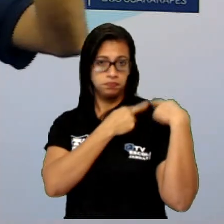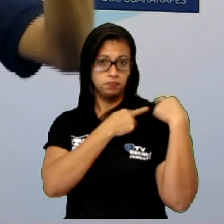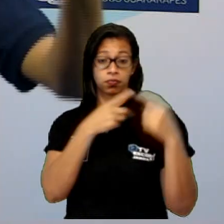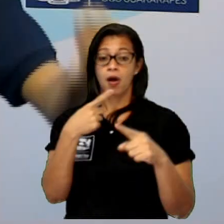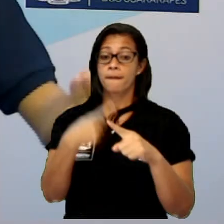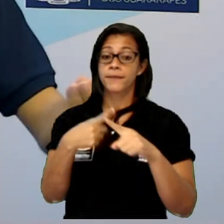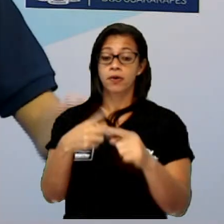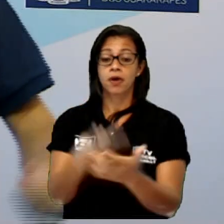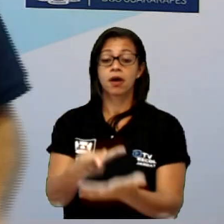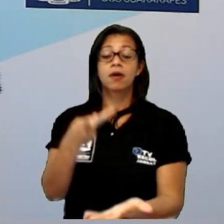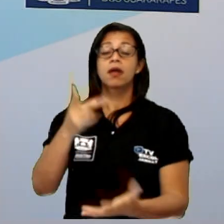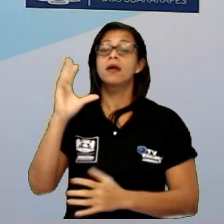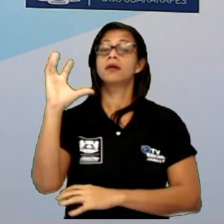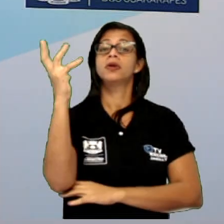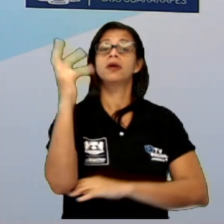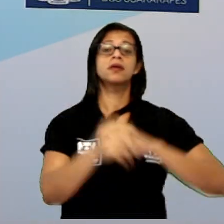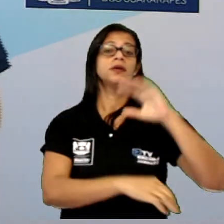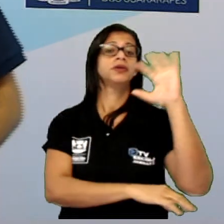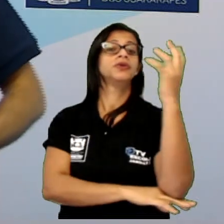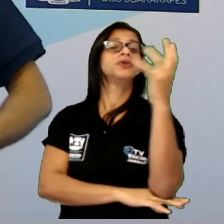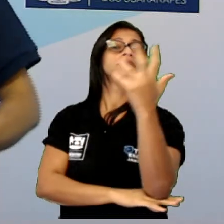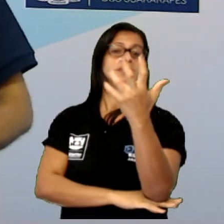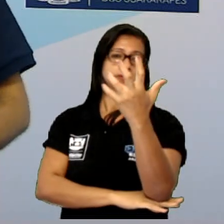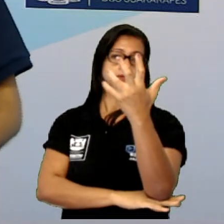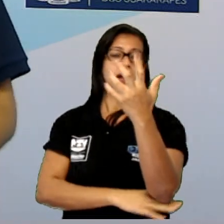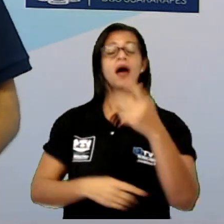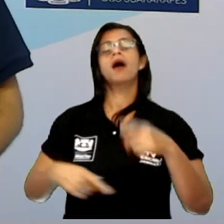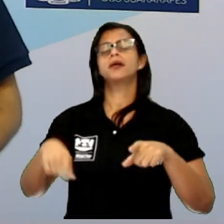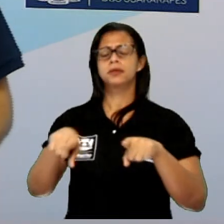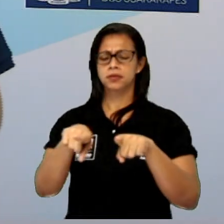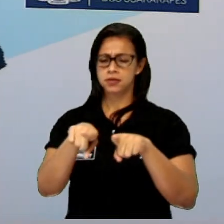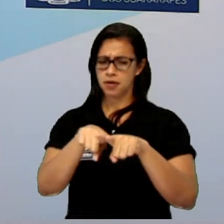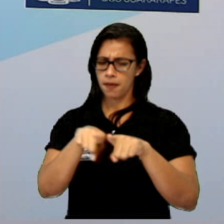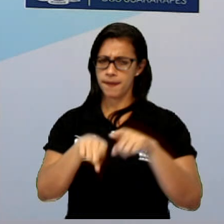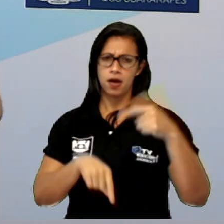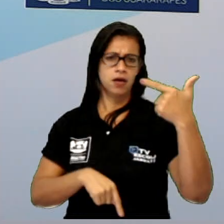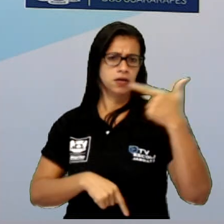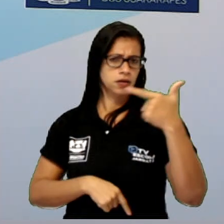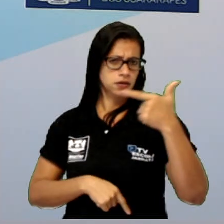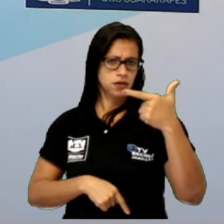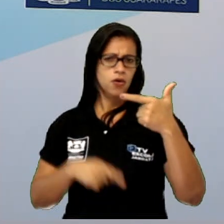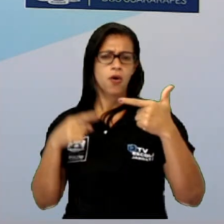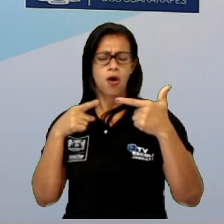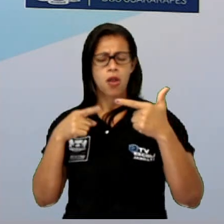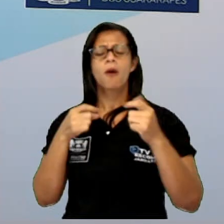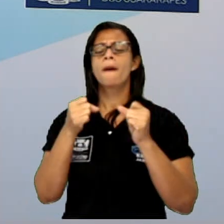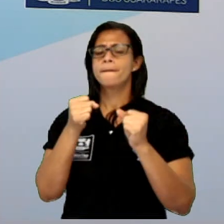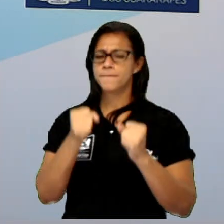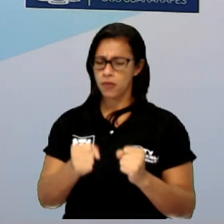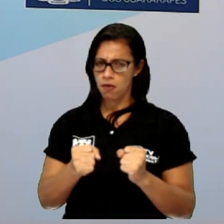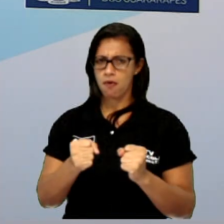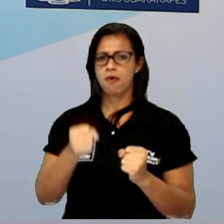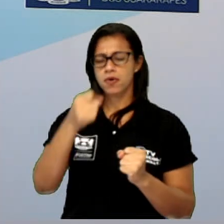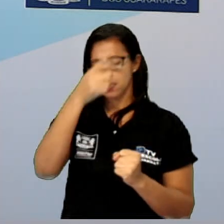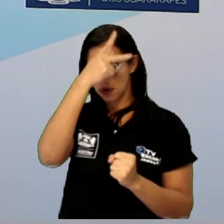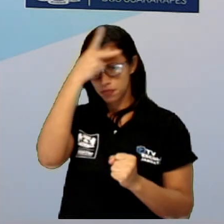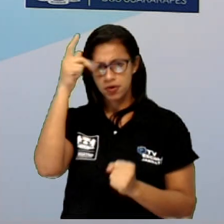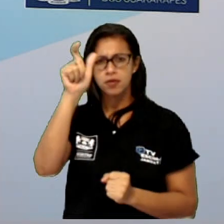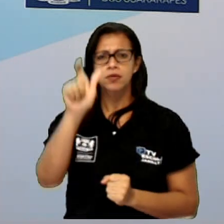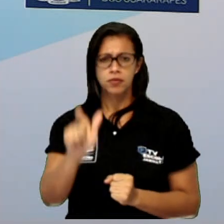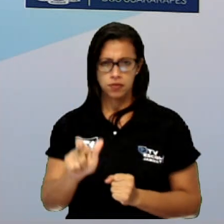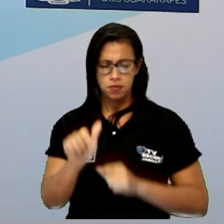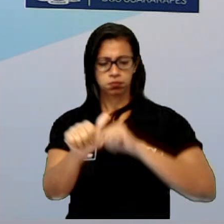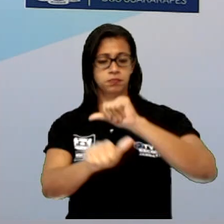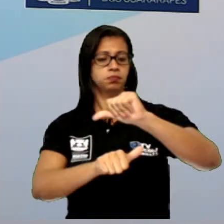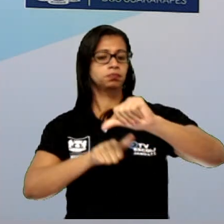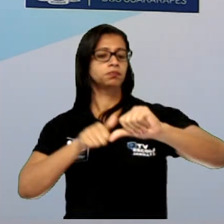natureza e também, o homem também pode ser responsável por transformar a paisagem, a ação humana.